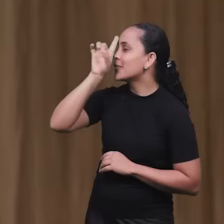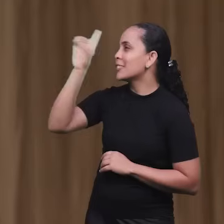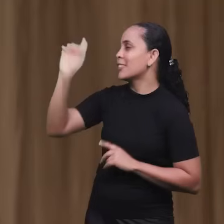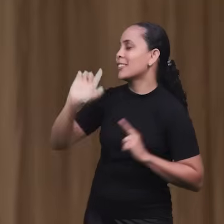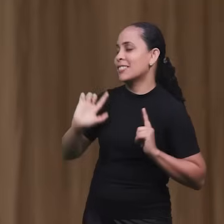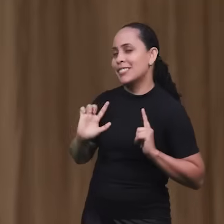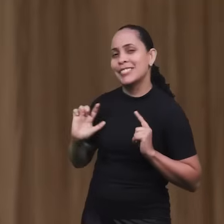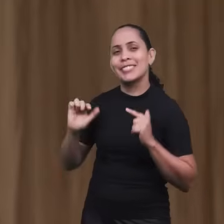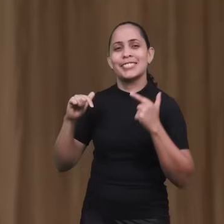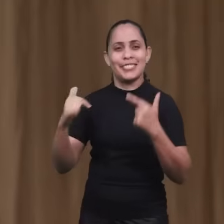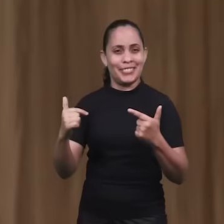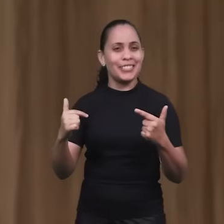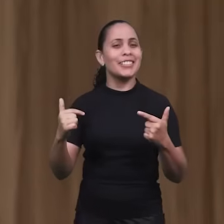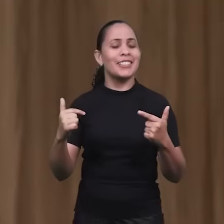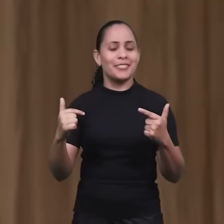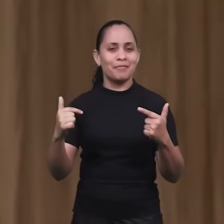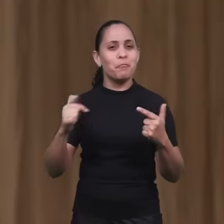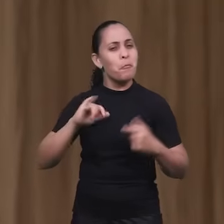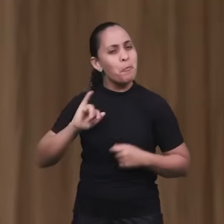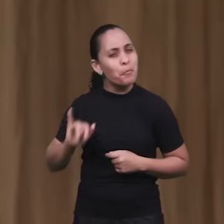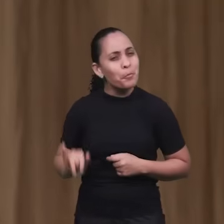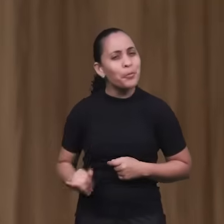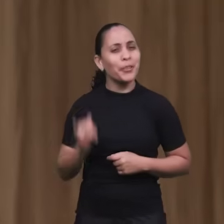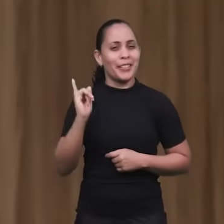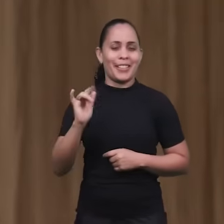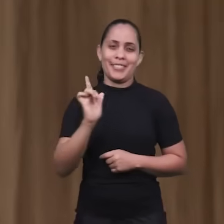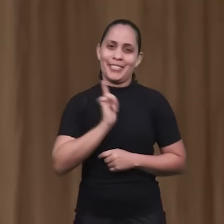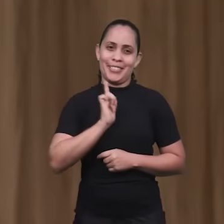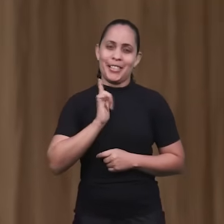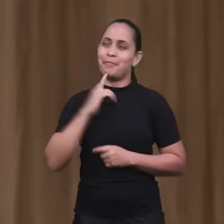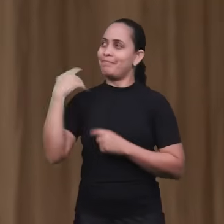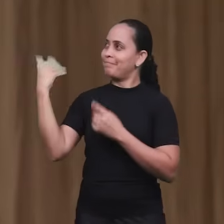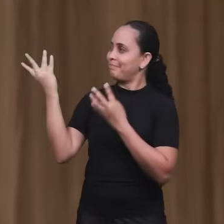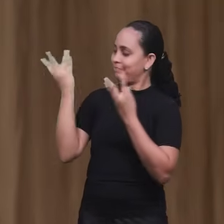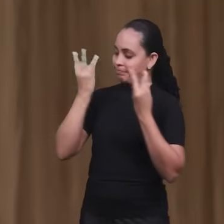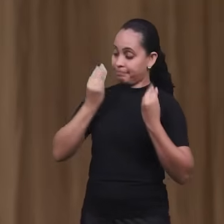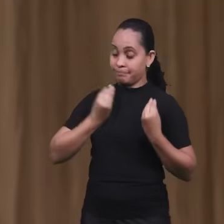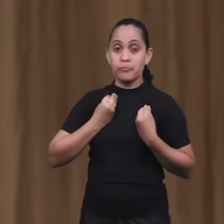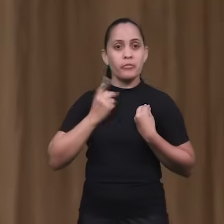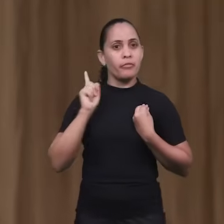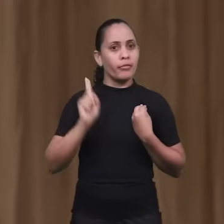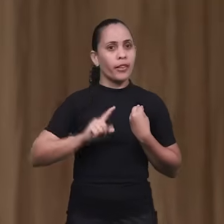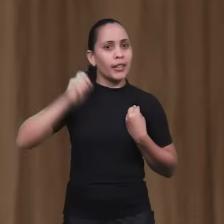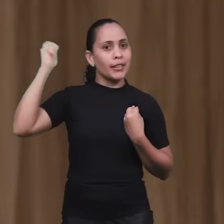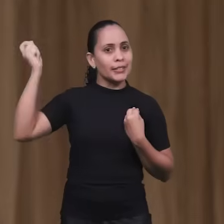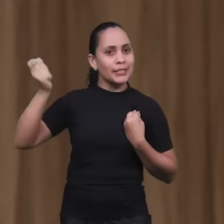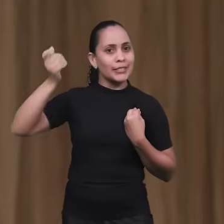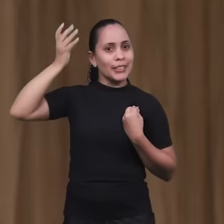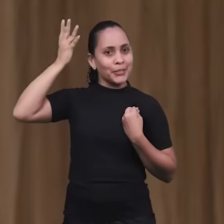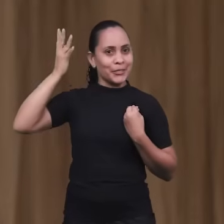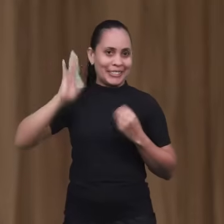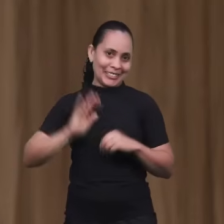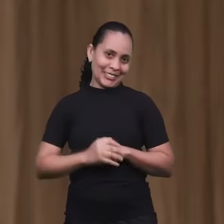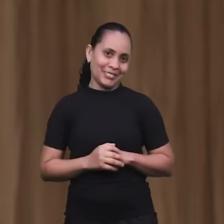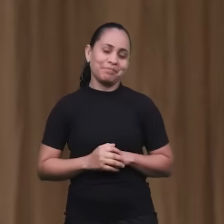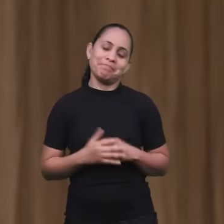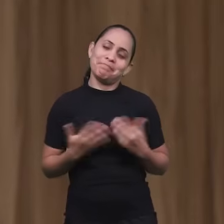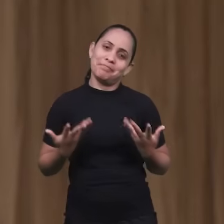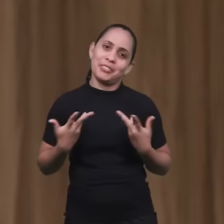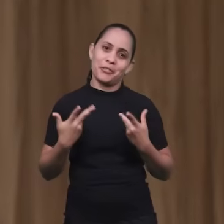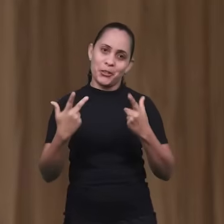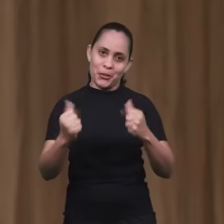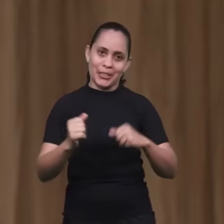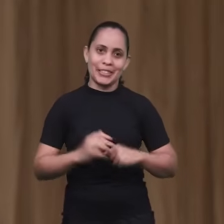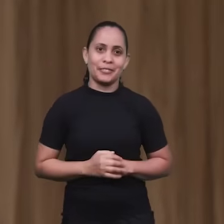oportunidade de nós termos. Essa luz, a luz que não é da obra criadora, se bem que